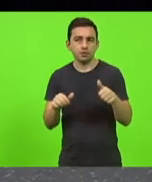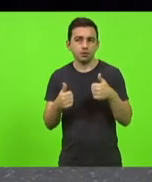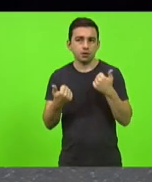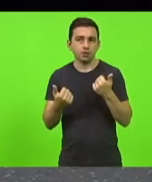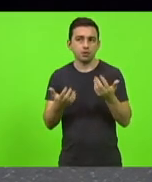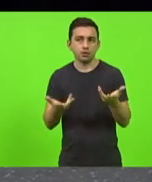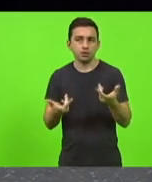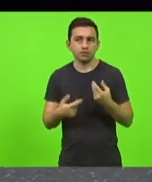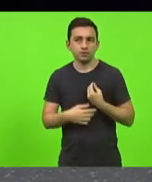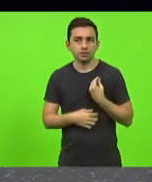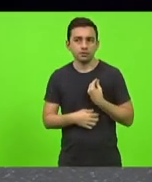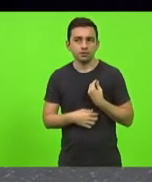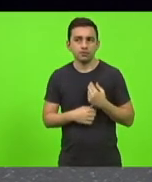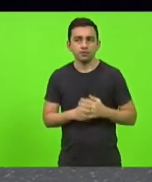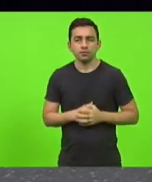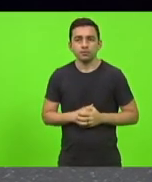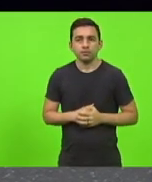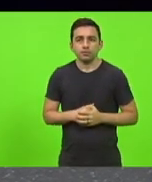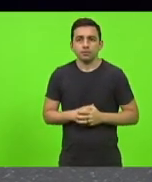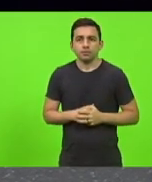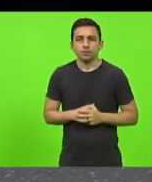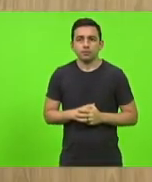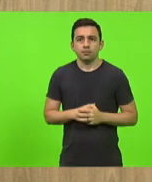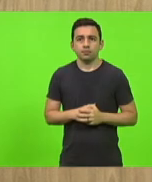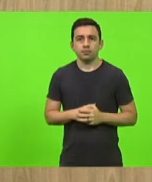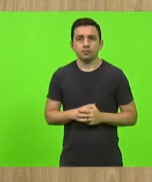nossa população.